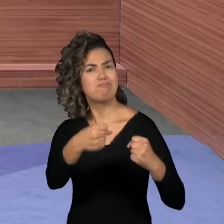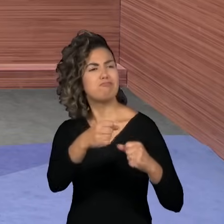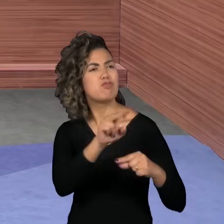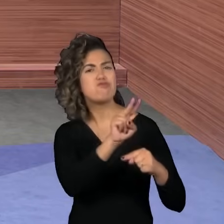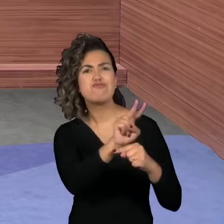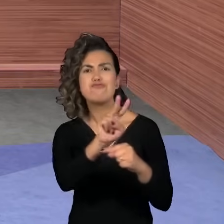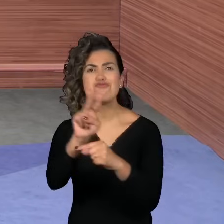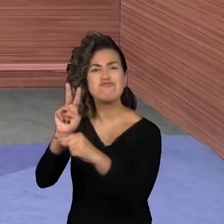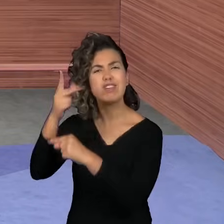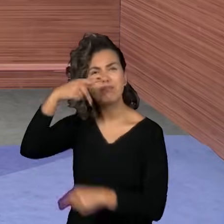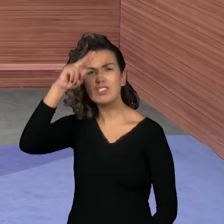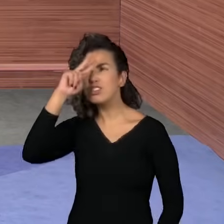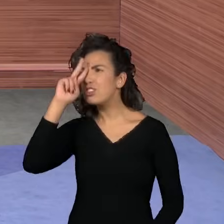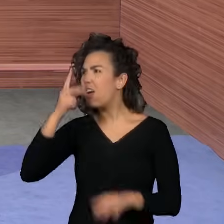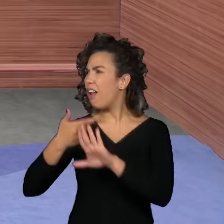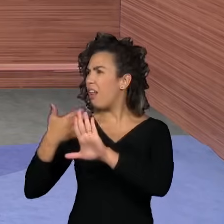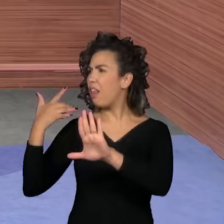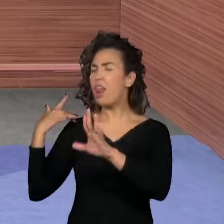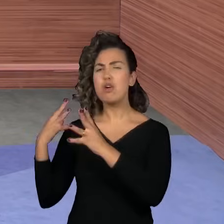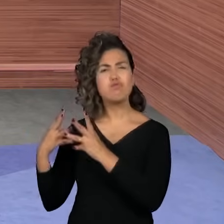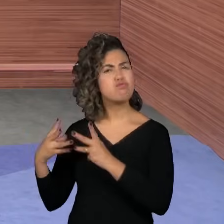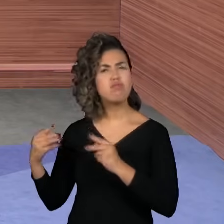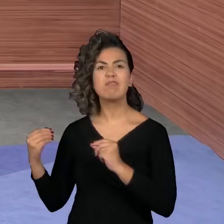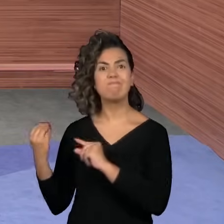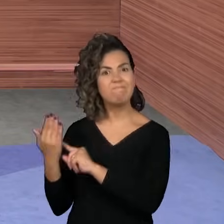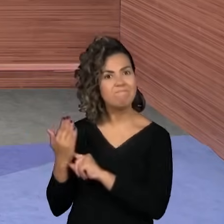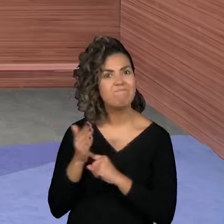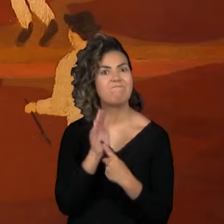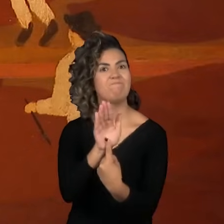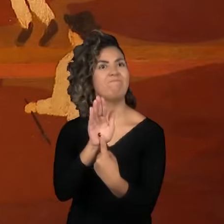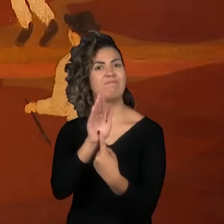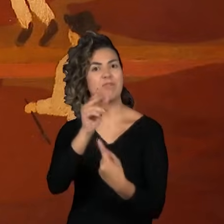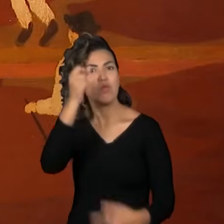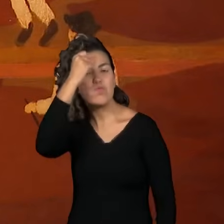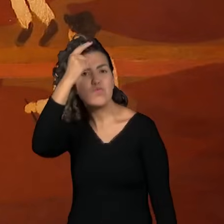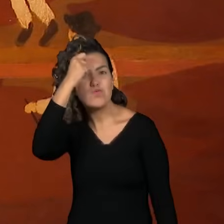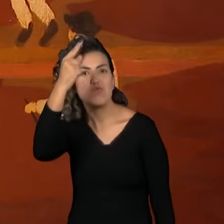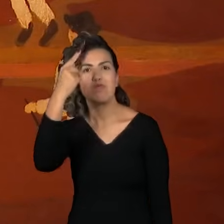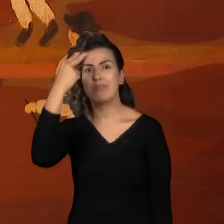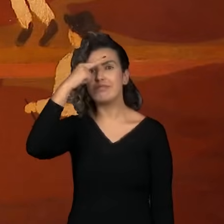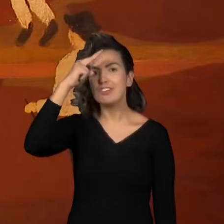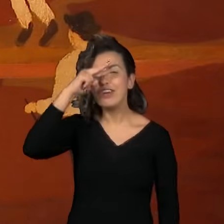preservação da nossa história, cultura e natureza.